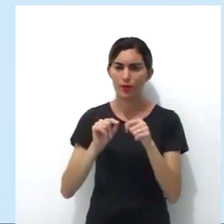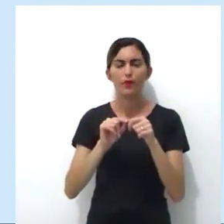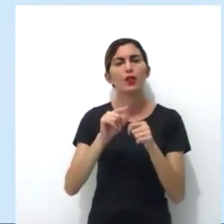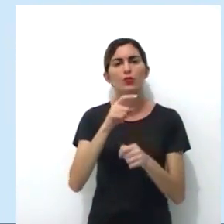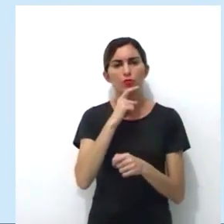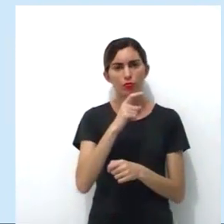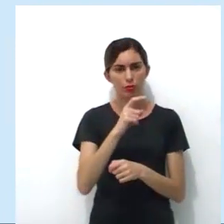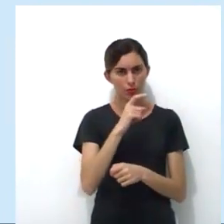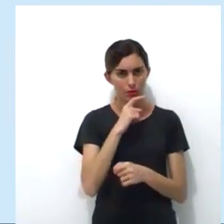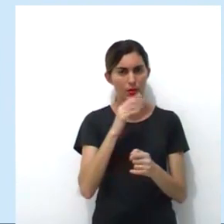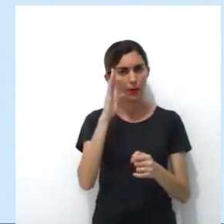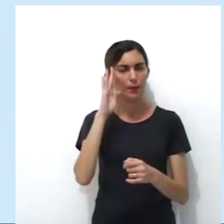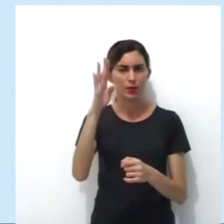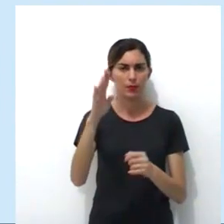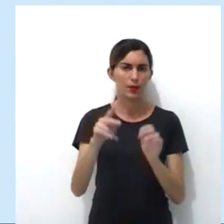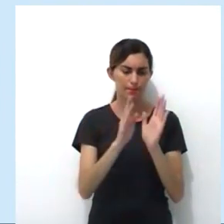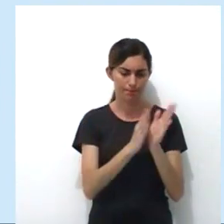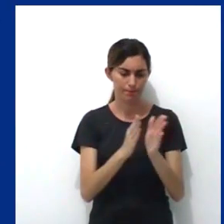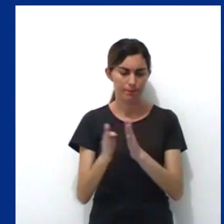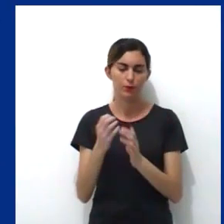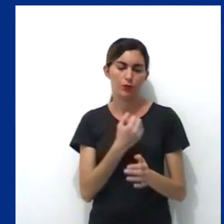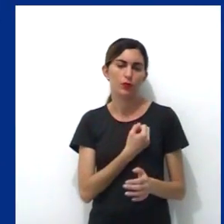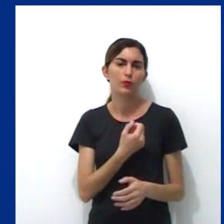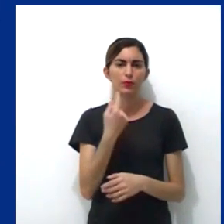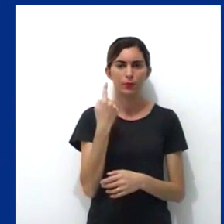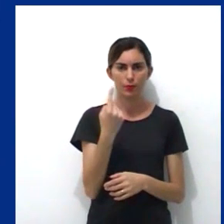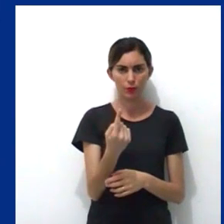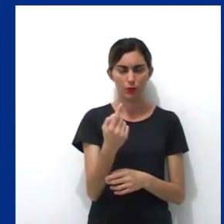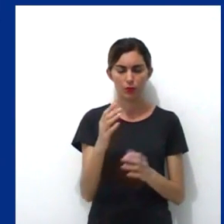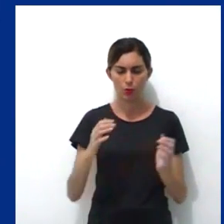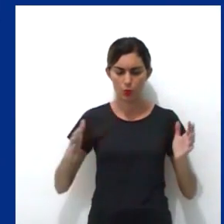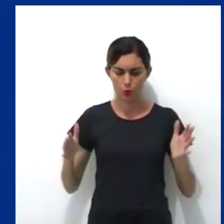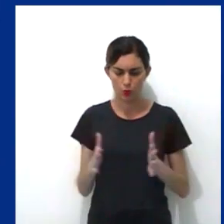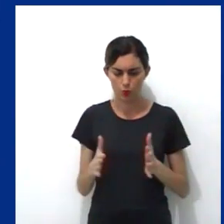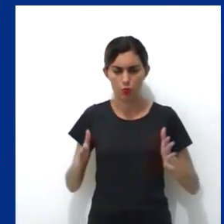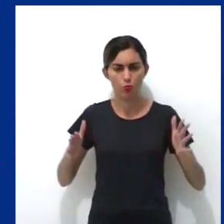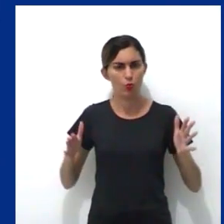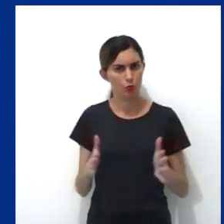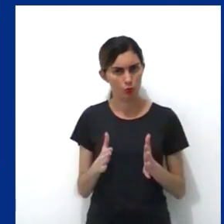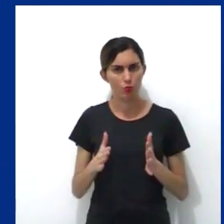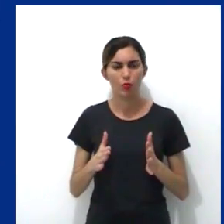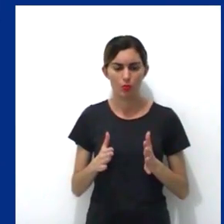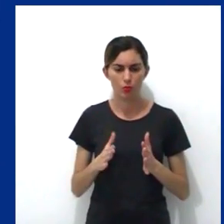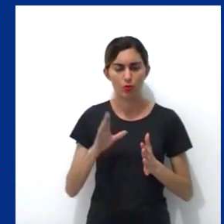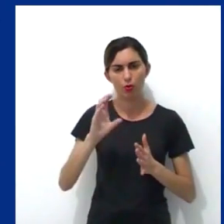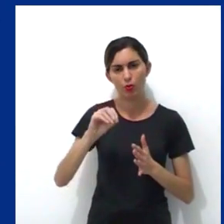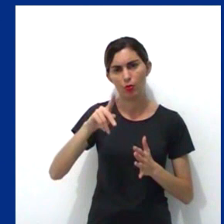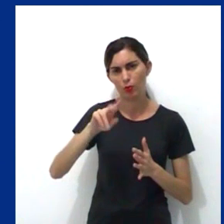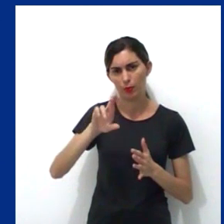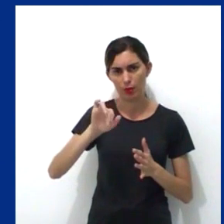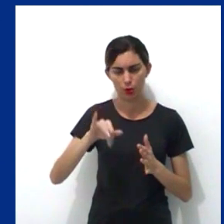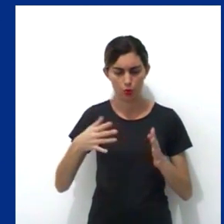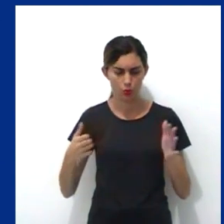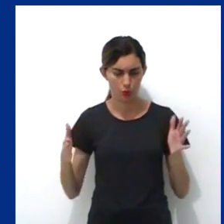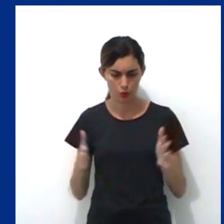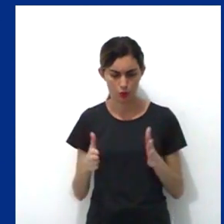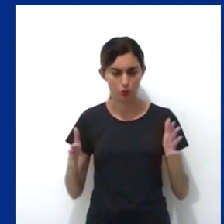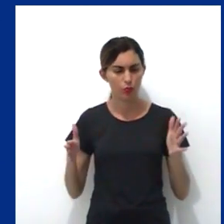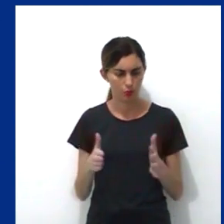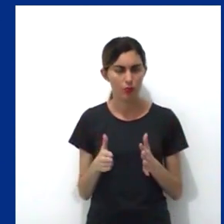vapor e nas máquinas de combustão interna. E aí, para entender o funcionamento da geladeira, a gente tem que saber